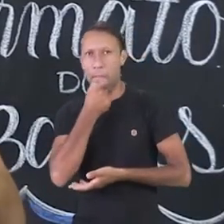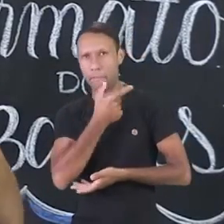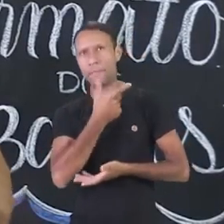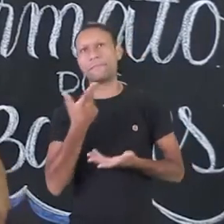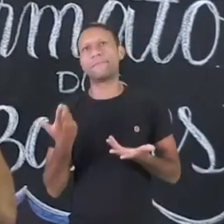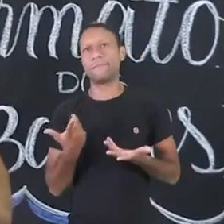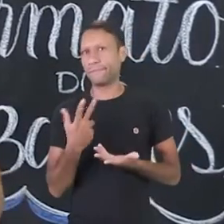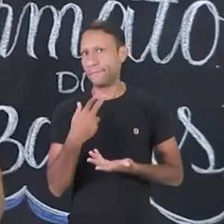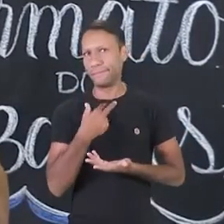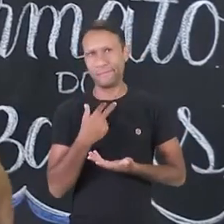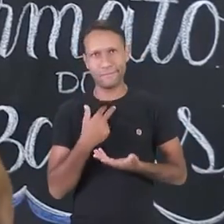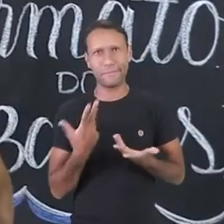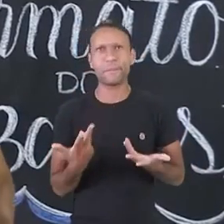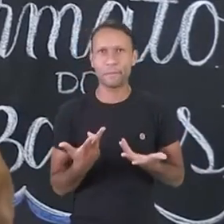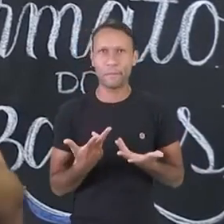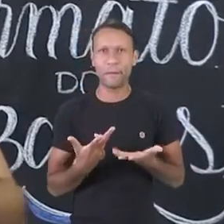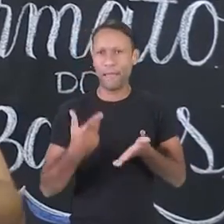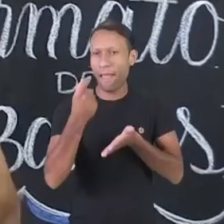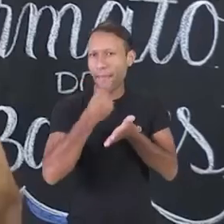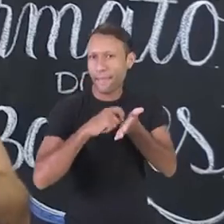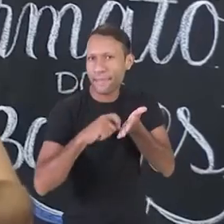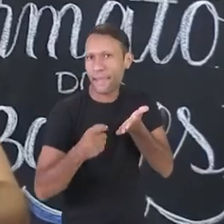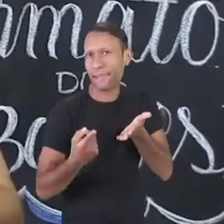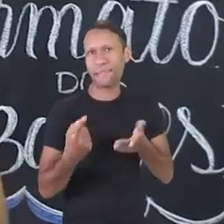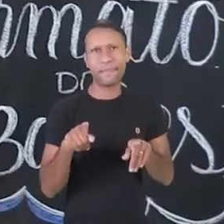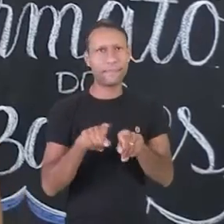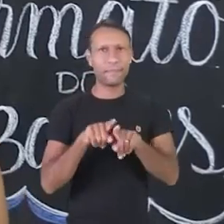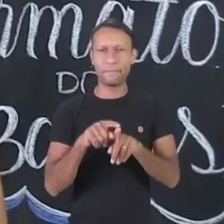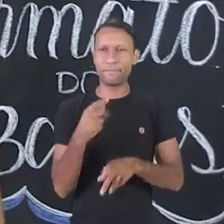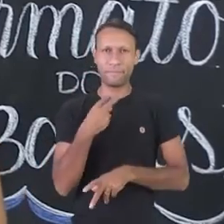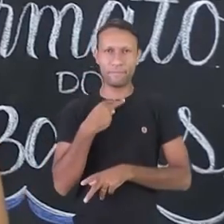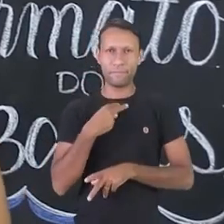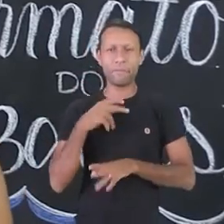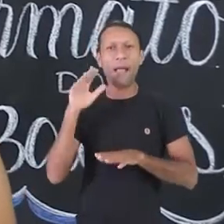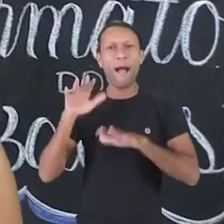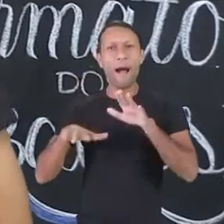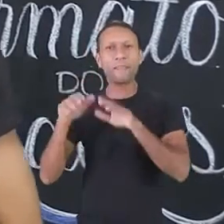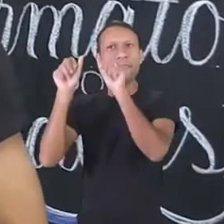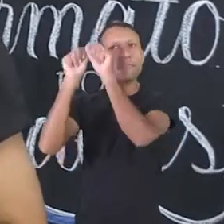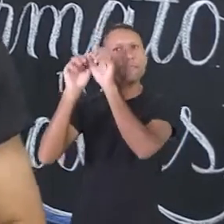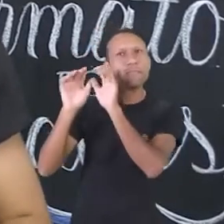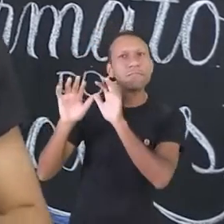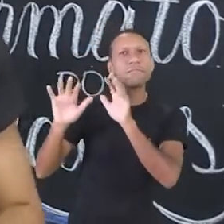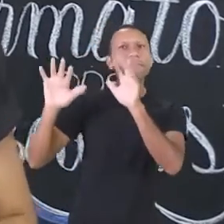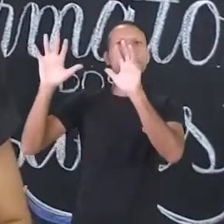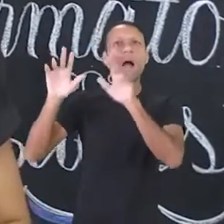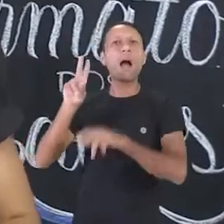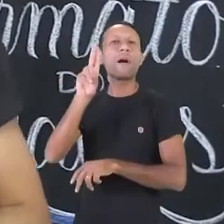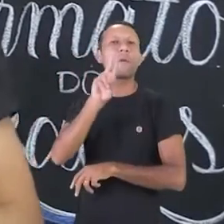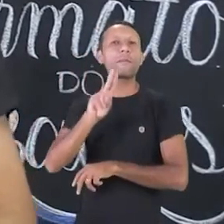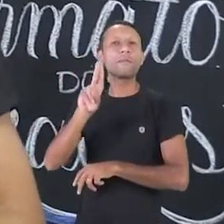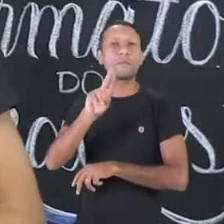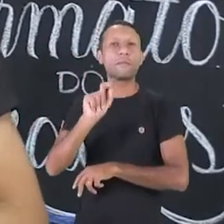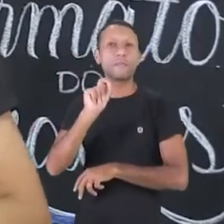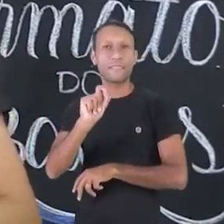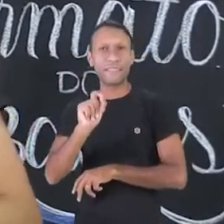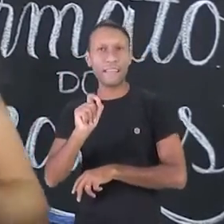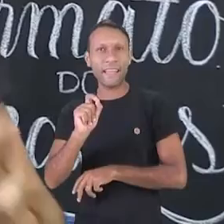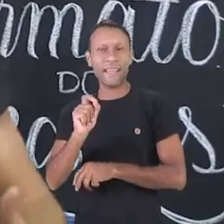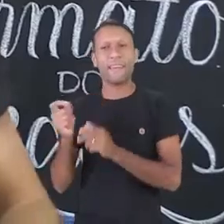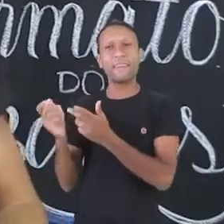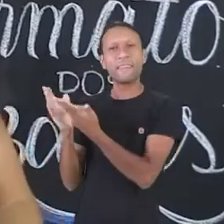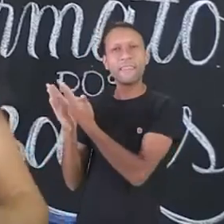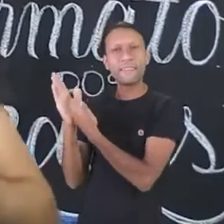a depender do público-alvo, a depender da autoria, a depender do contexto, né? Aí muitas vezes expressões que não podem ser escritas são expressas por